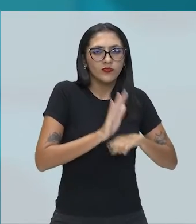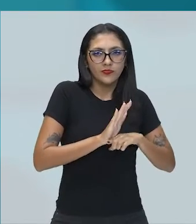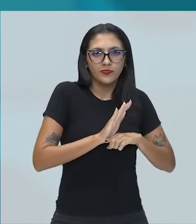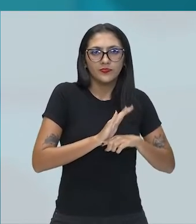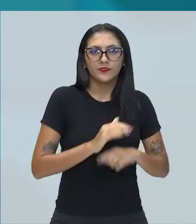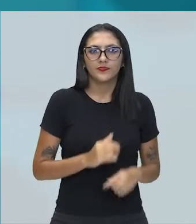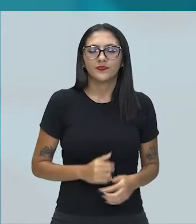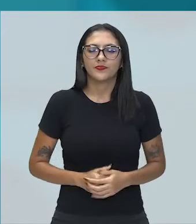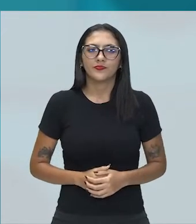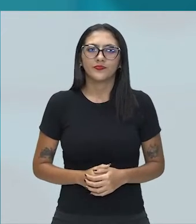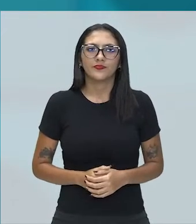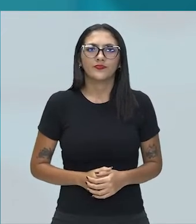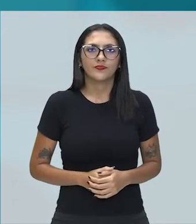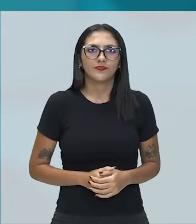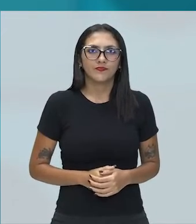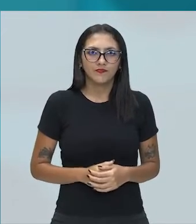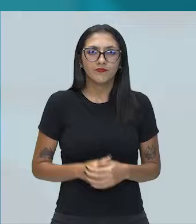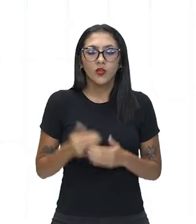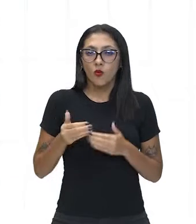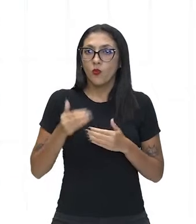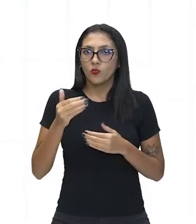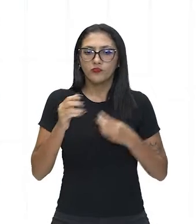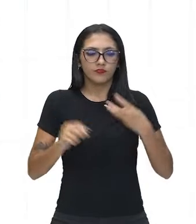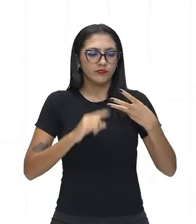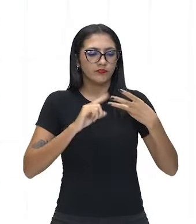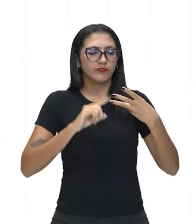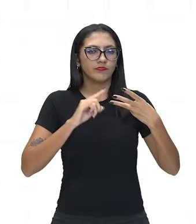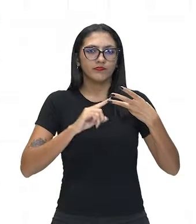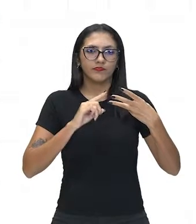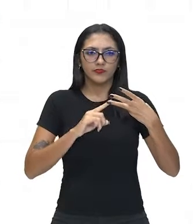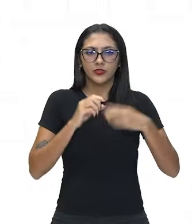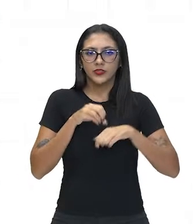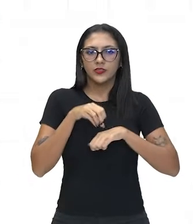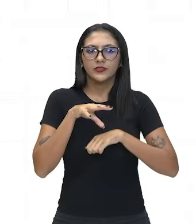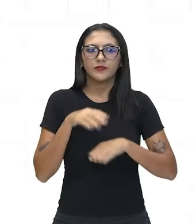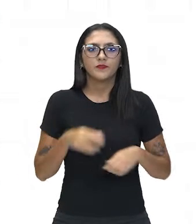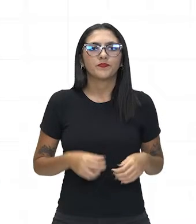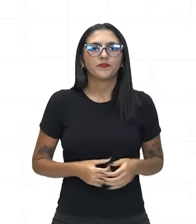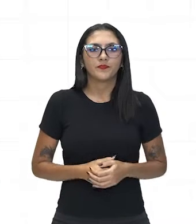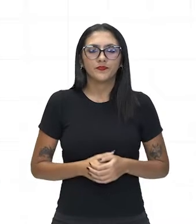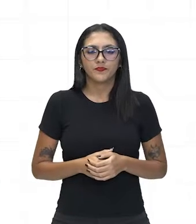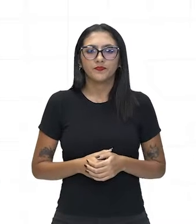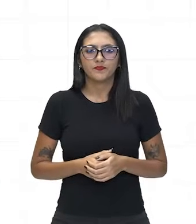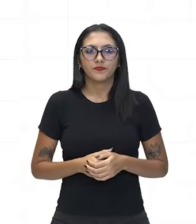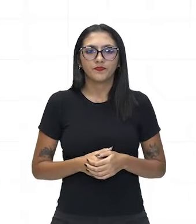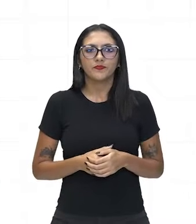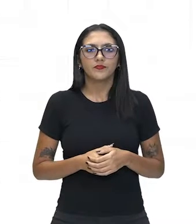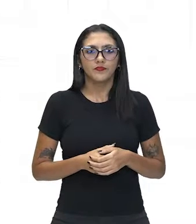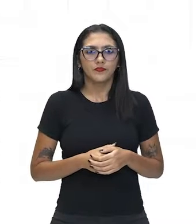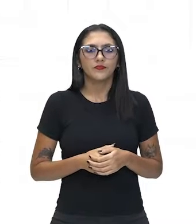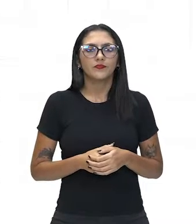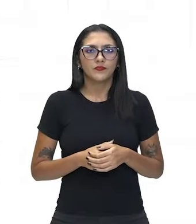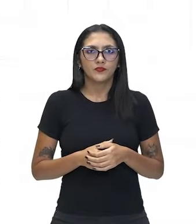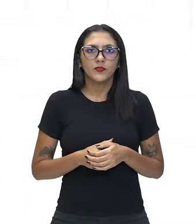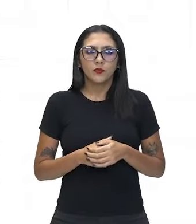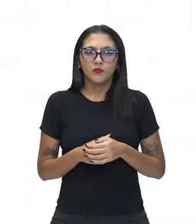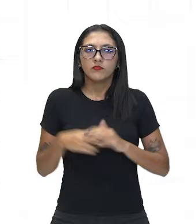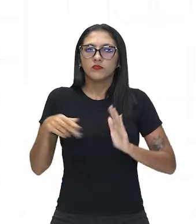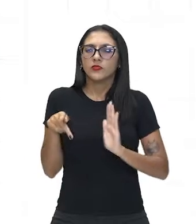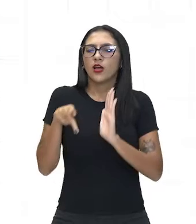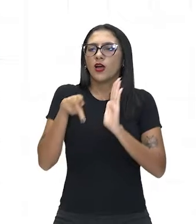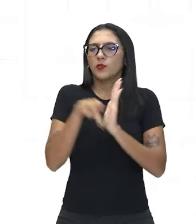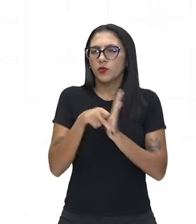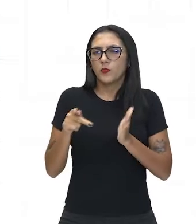Vamos continuar aqui na nossa terceira dica, vamos lá. Aplicar calmamente os procedimentos de